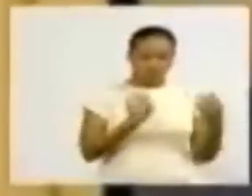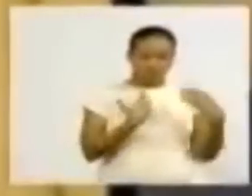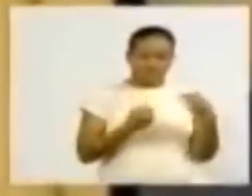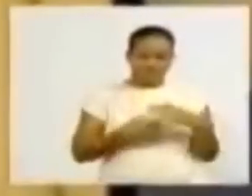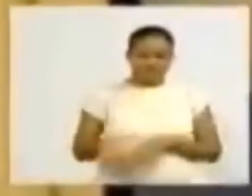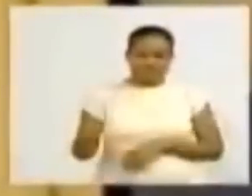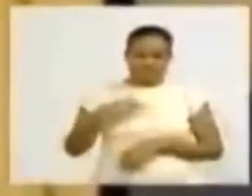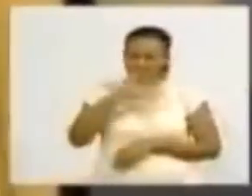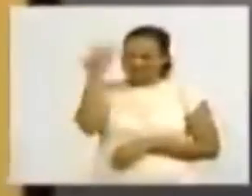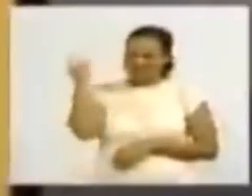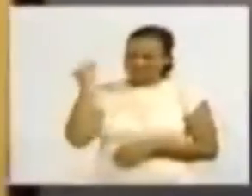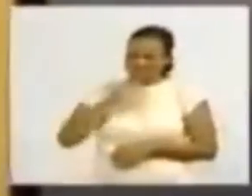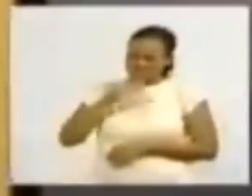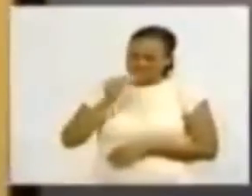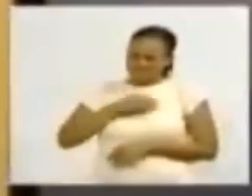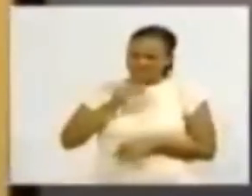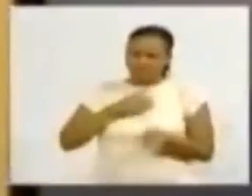me amava, quando eu não merecia ser.